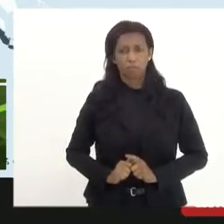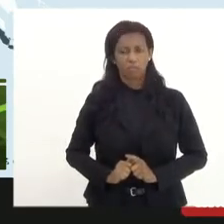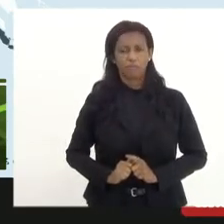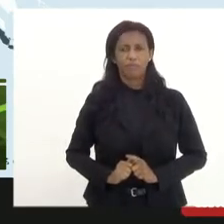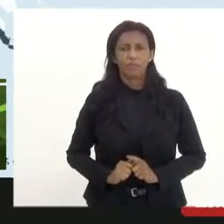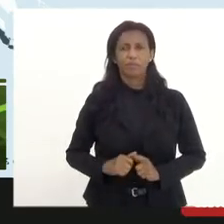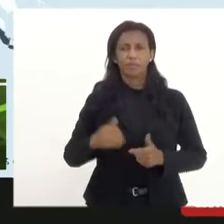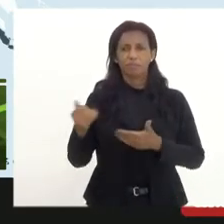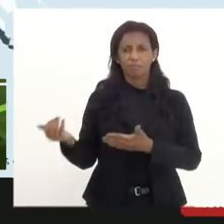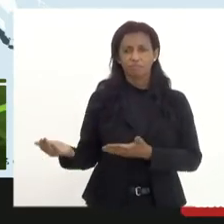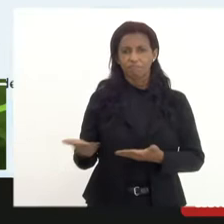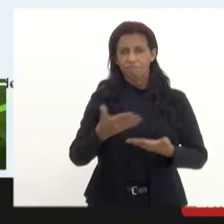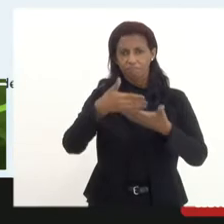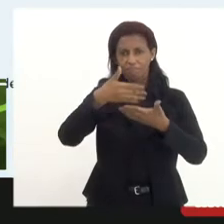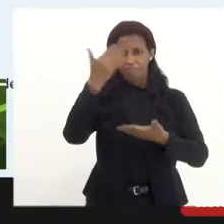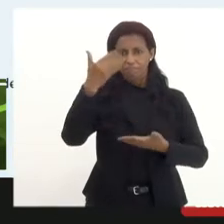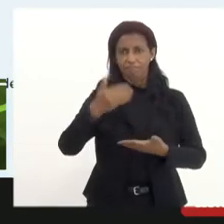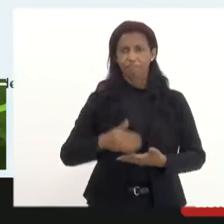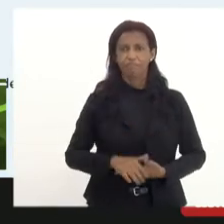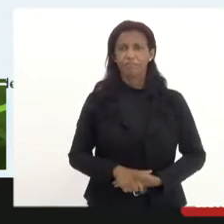Próximo slide, por favor, Thiago.